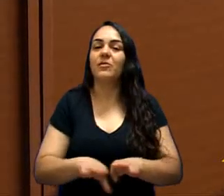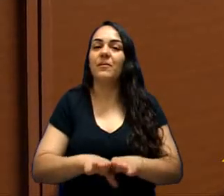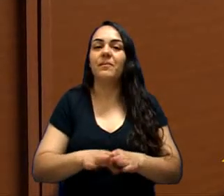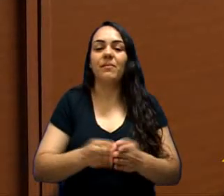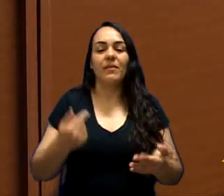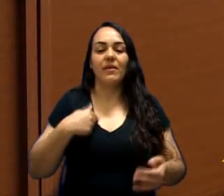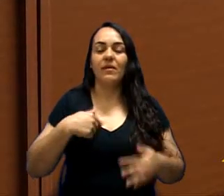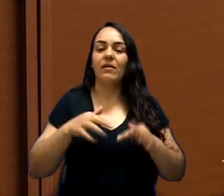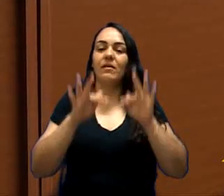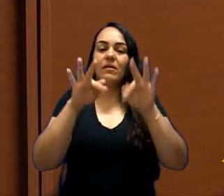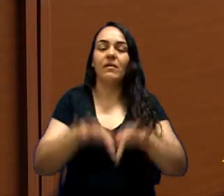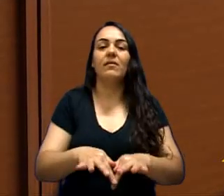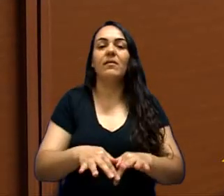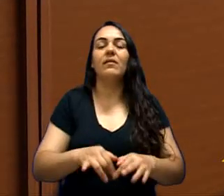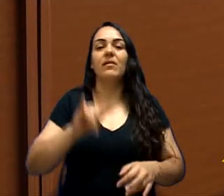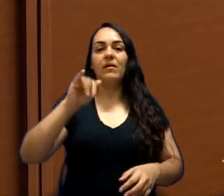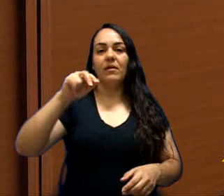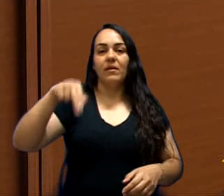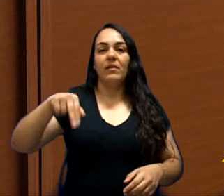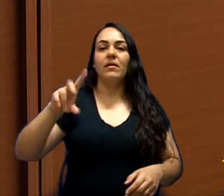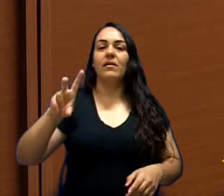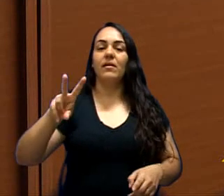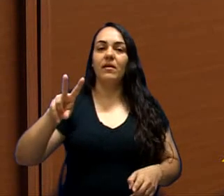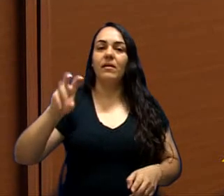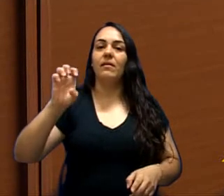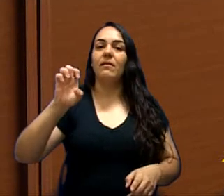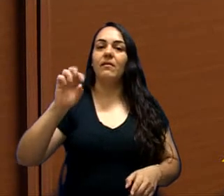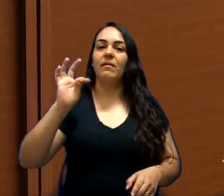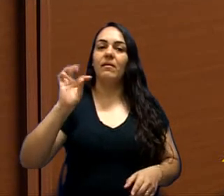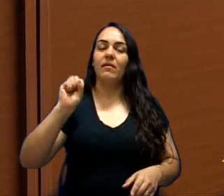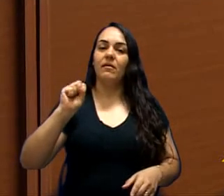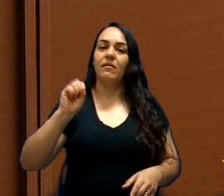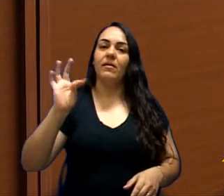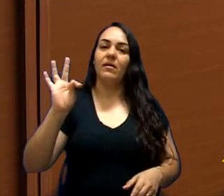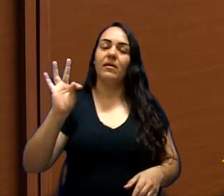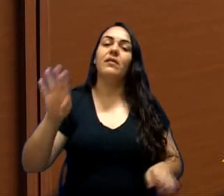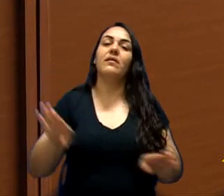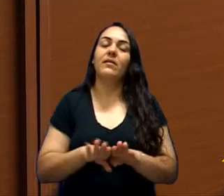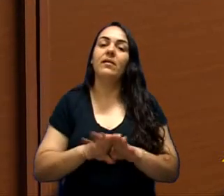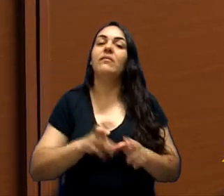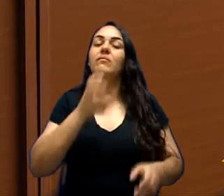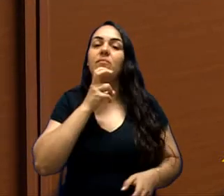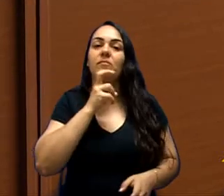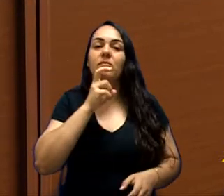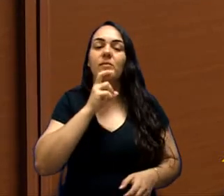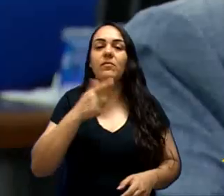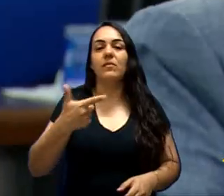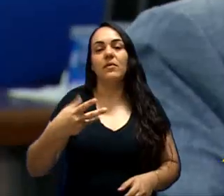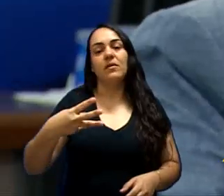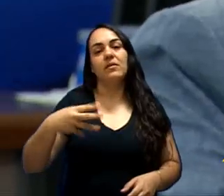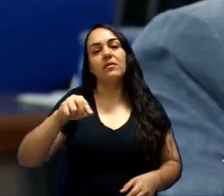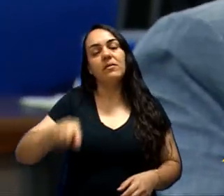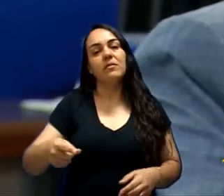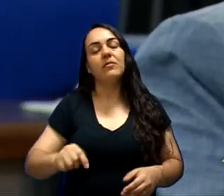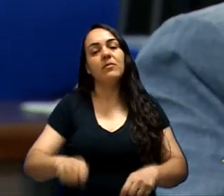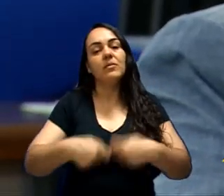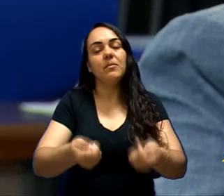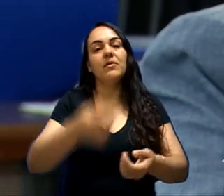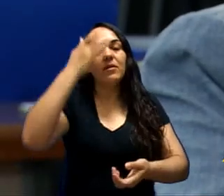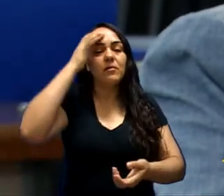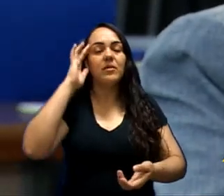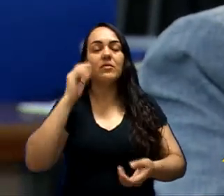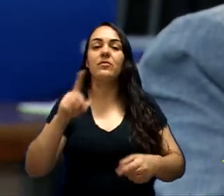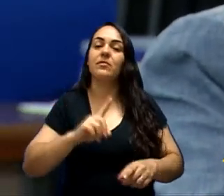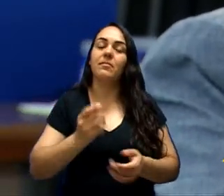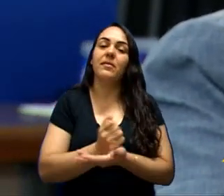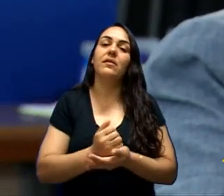encerrando também o Invest Sorocaba, que só deu prejuízo até agora. Então, eu posso destinar todos esses 3 milhões do Invest Sorocaba para os aposentados também, porque o Invest